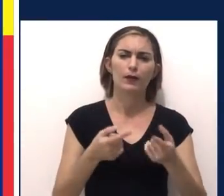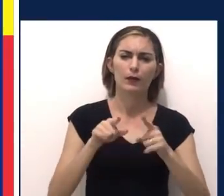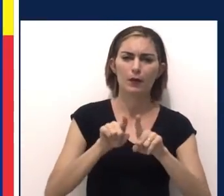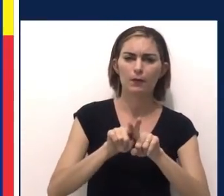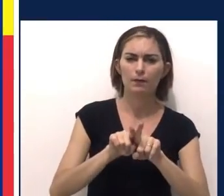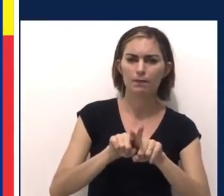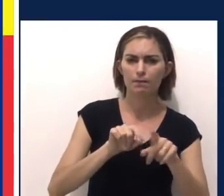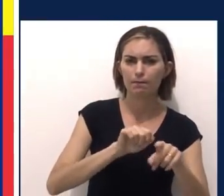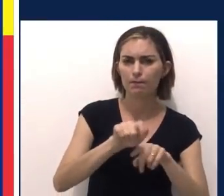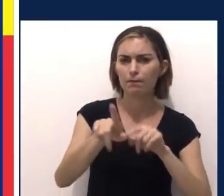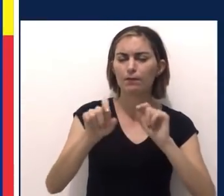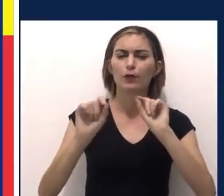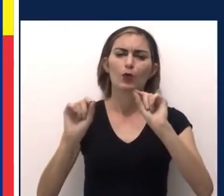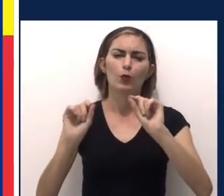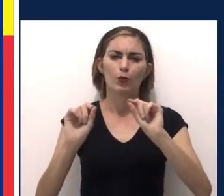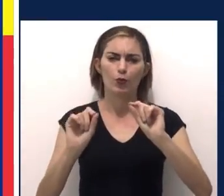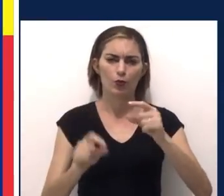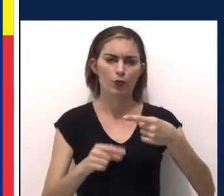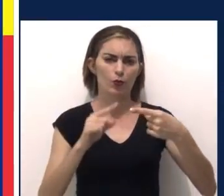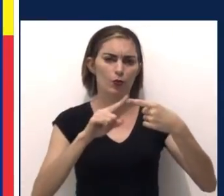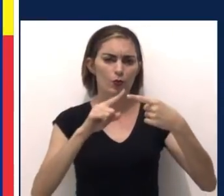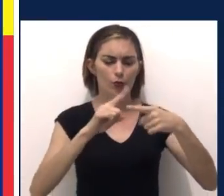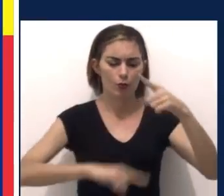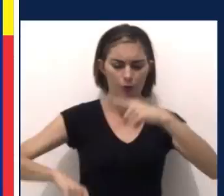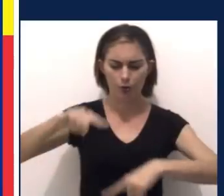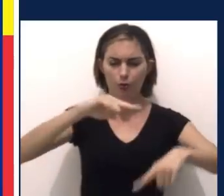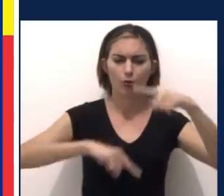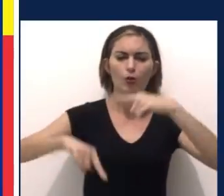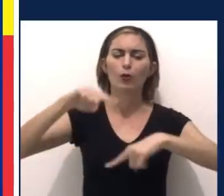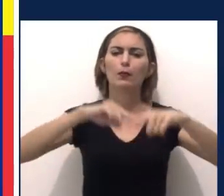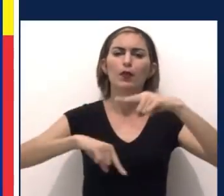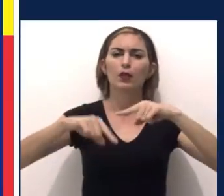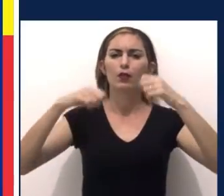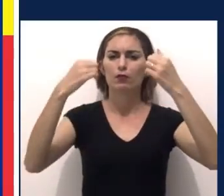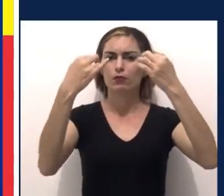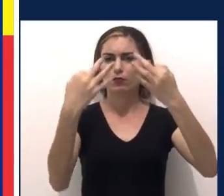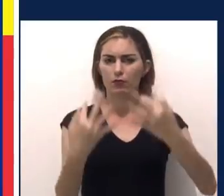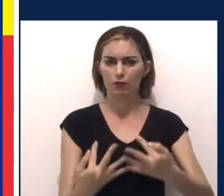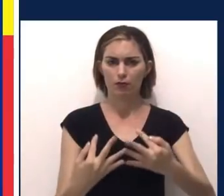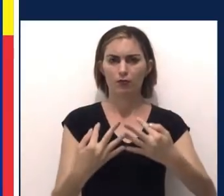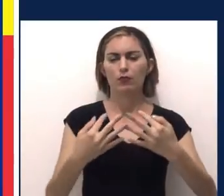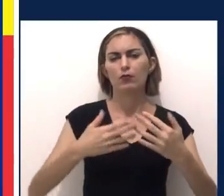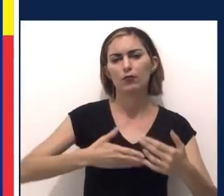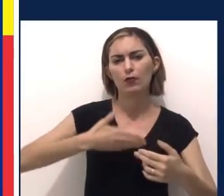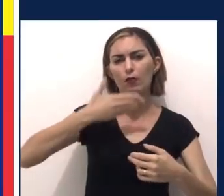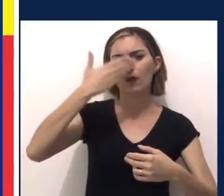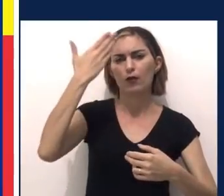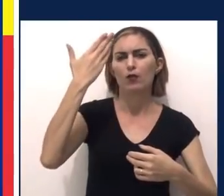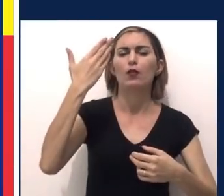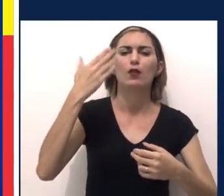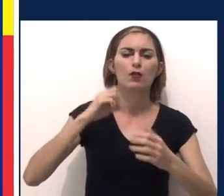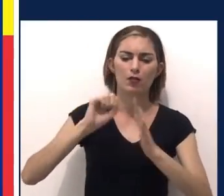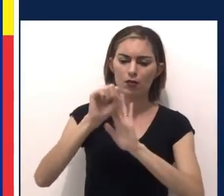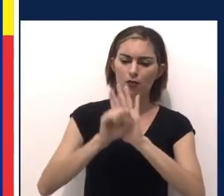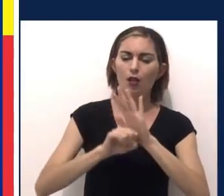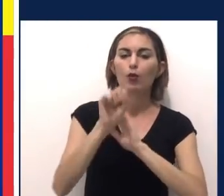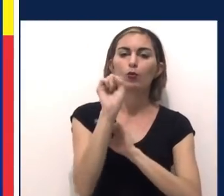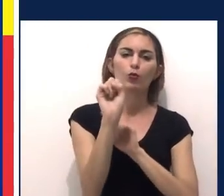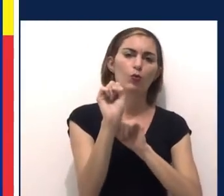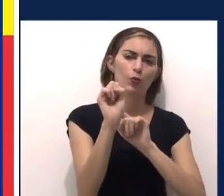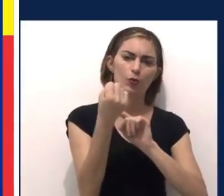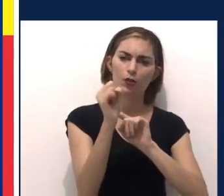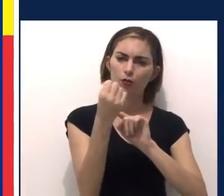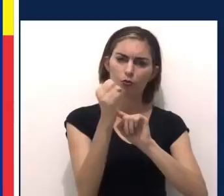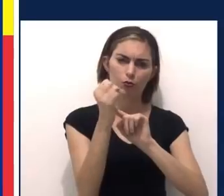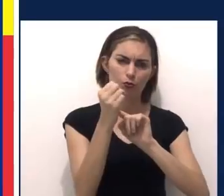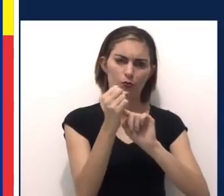Reconquista. Então, o que foram isso? O domínio muçulmano é estabelecido no século VIII.